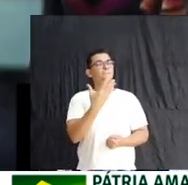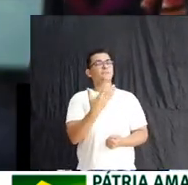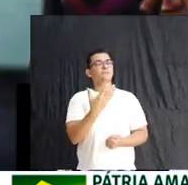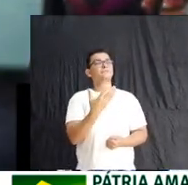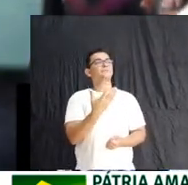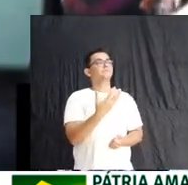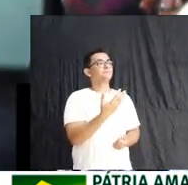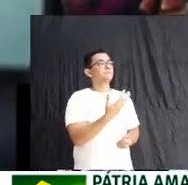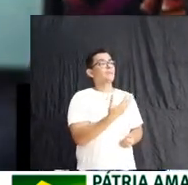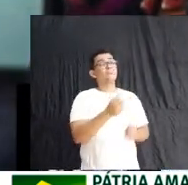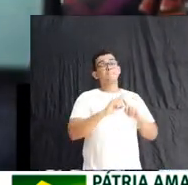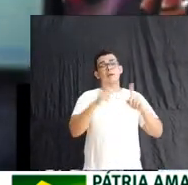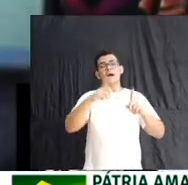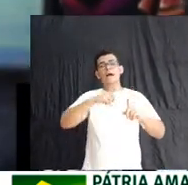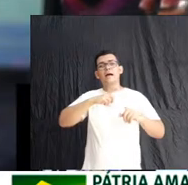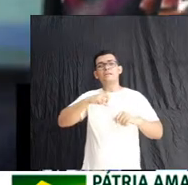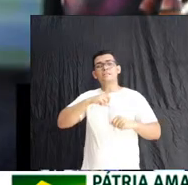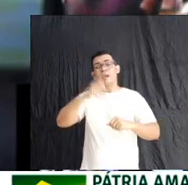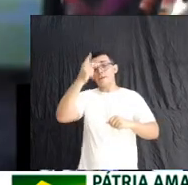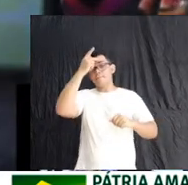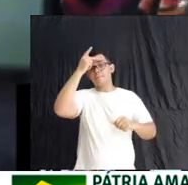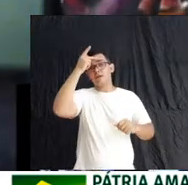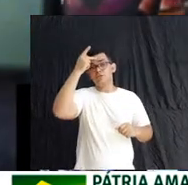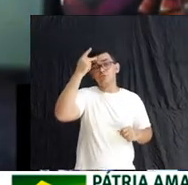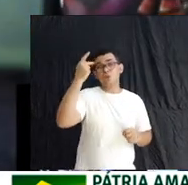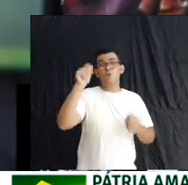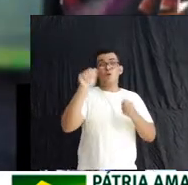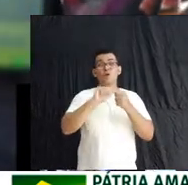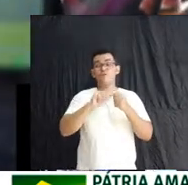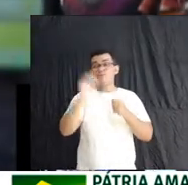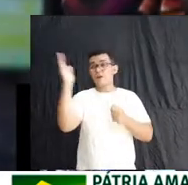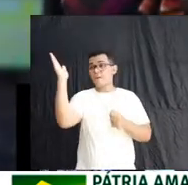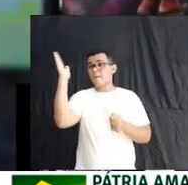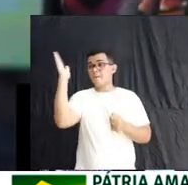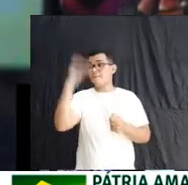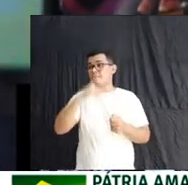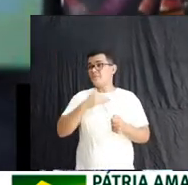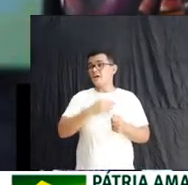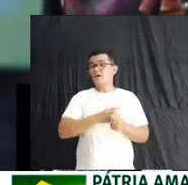a quem cometa maldade,